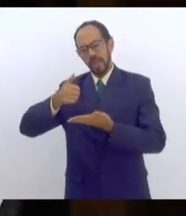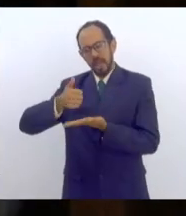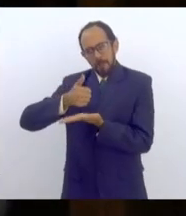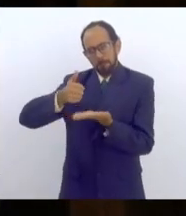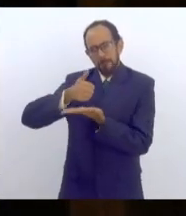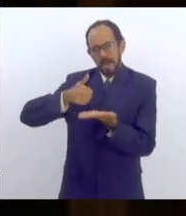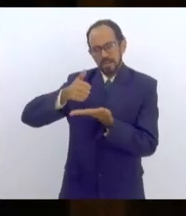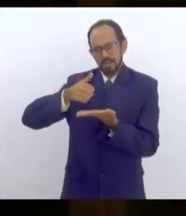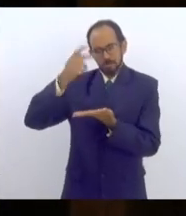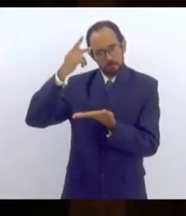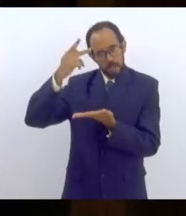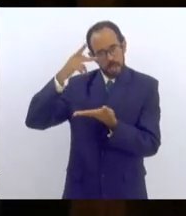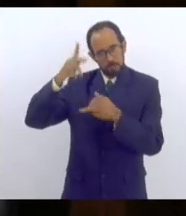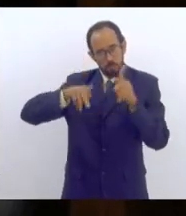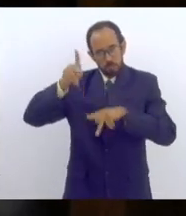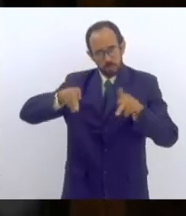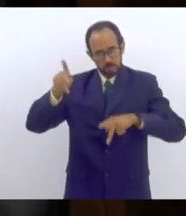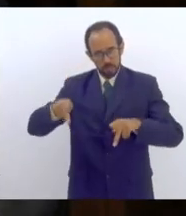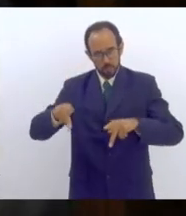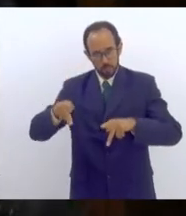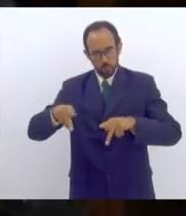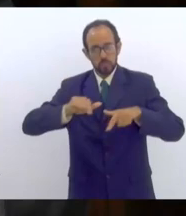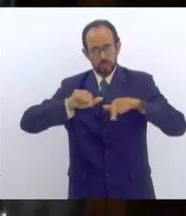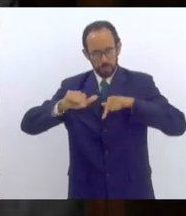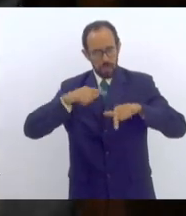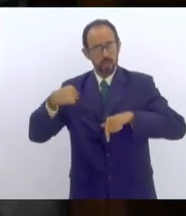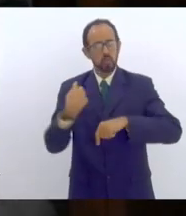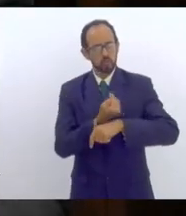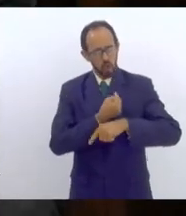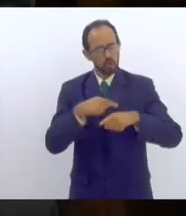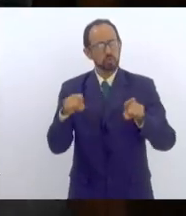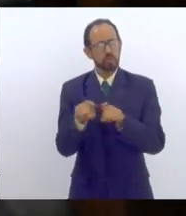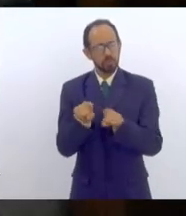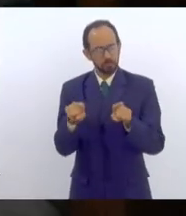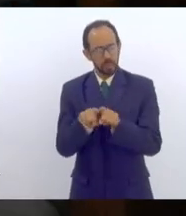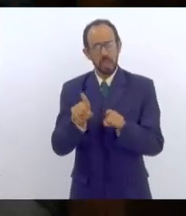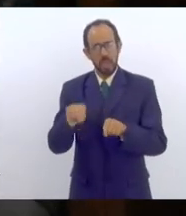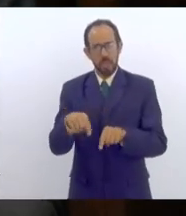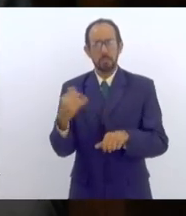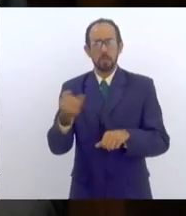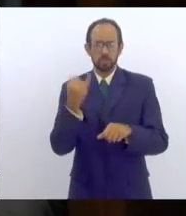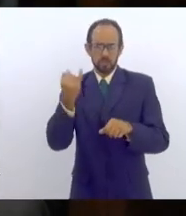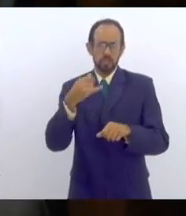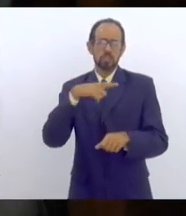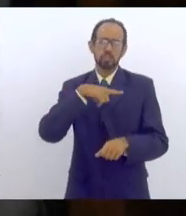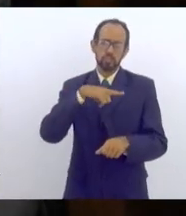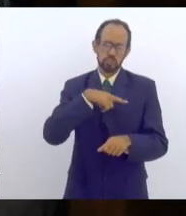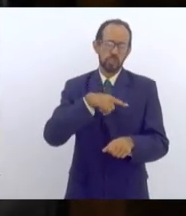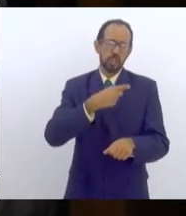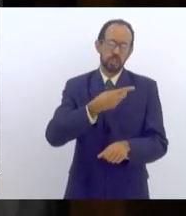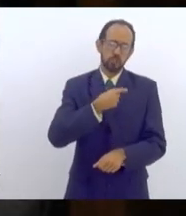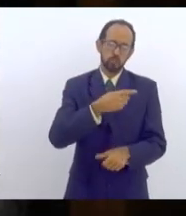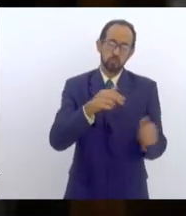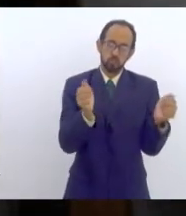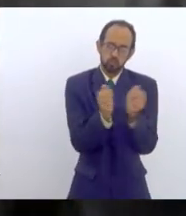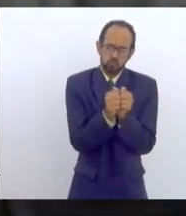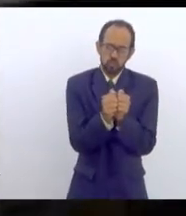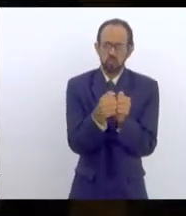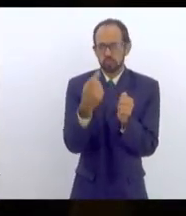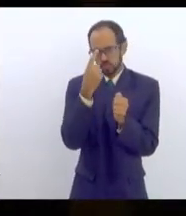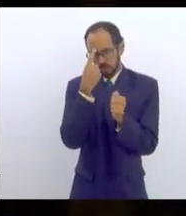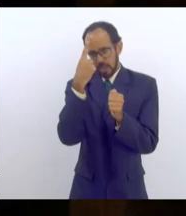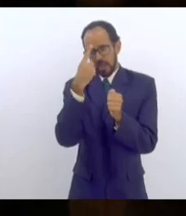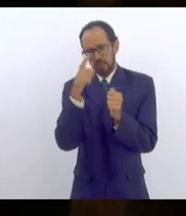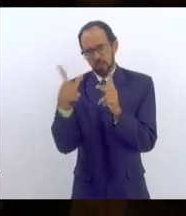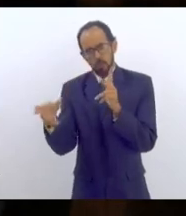é extremamente relevante também. As nossas pautas e agendas são comuns e, evidentemente, o Ministério Público tem que